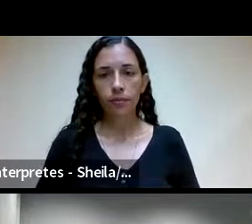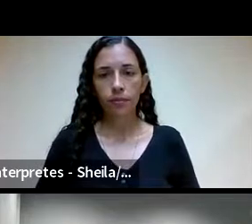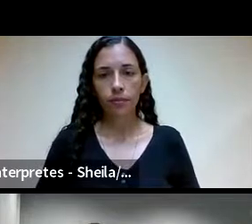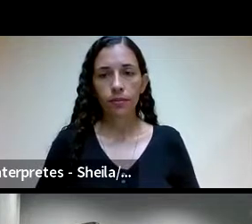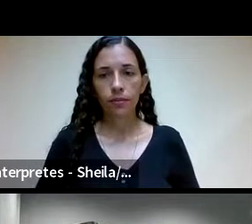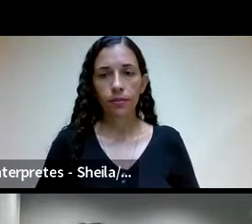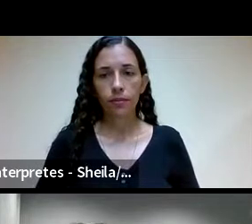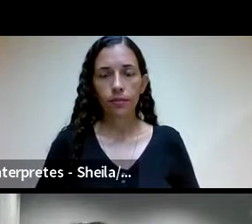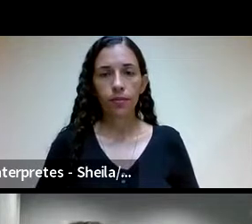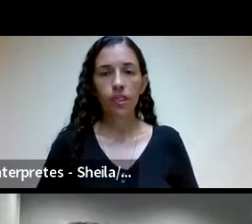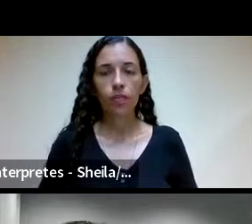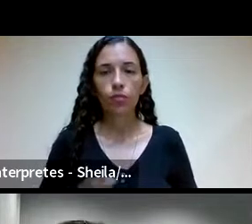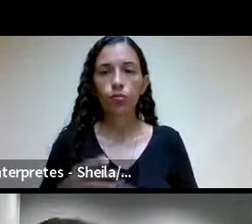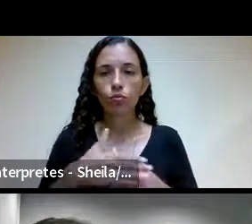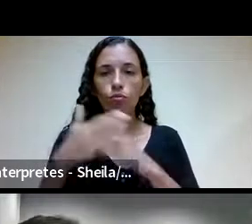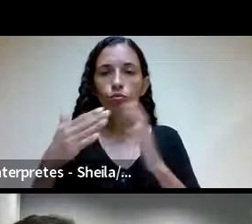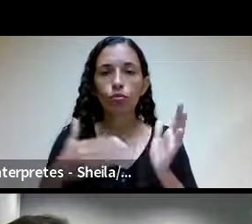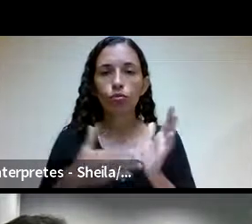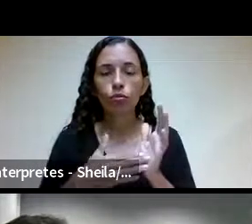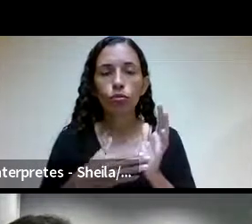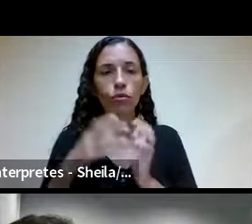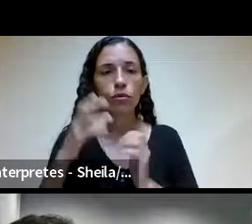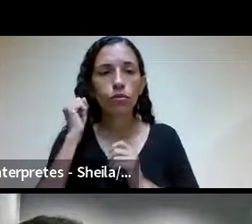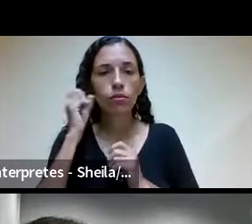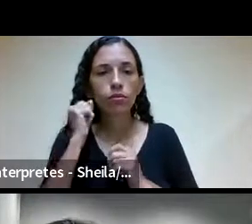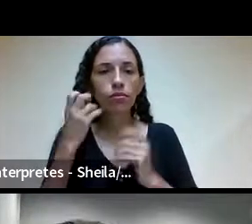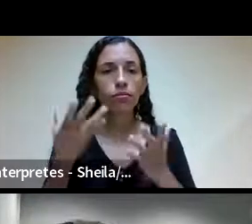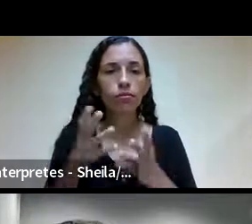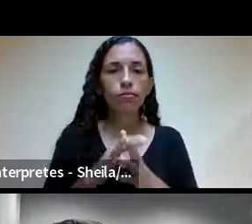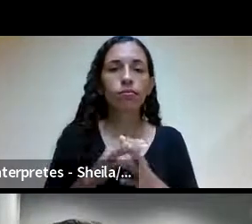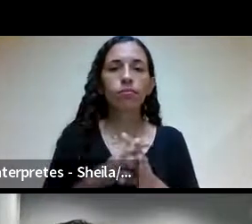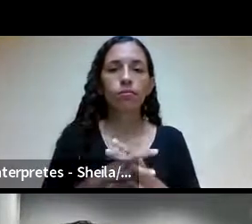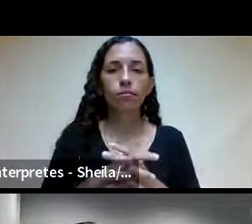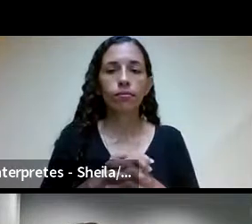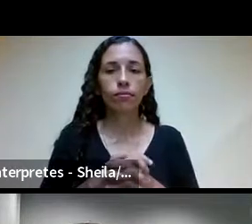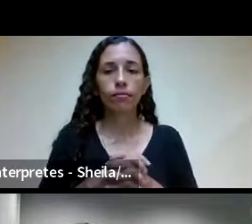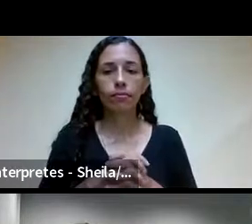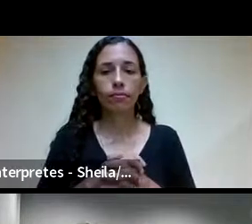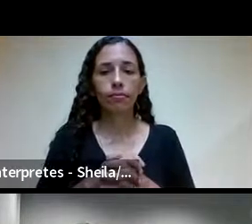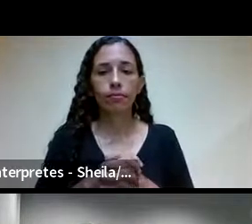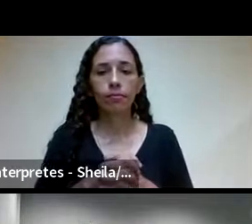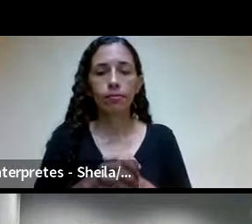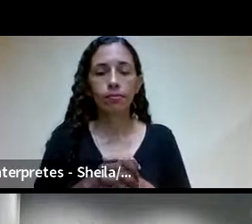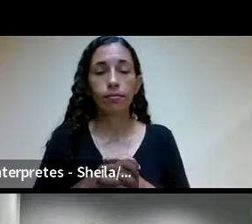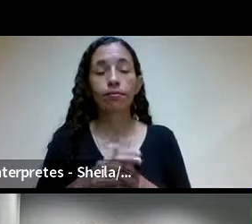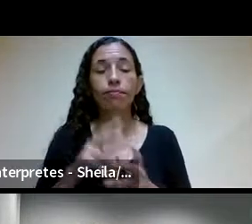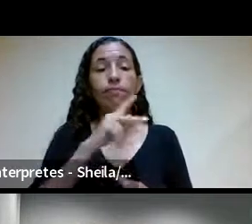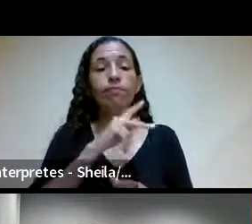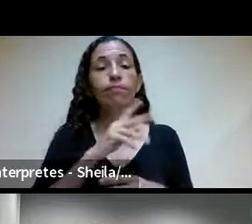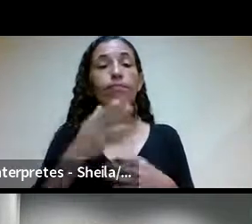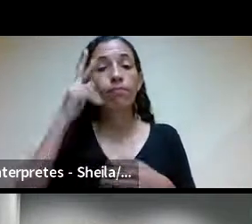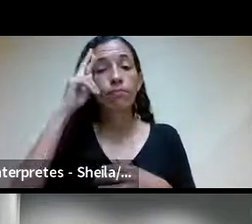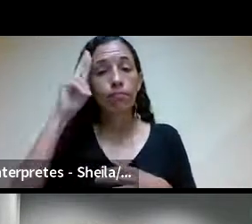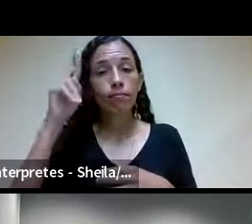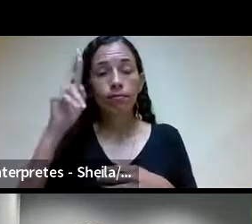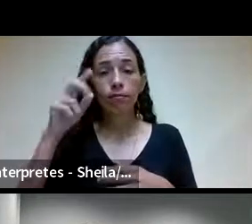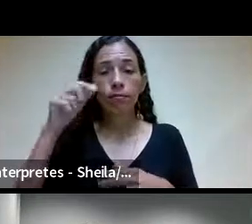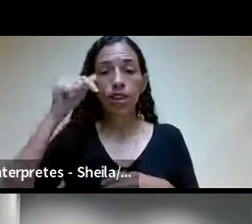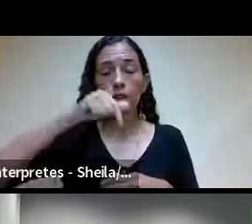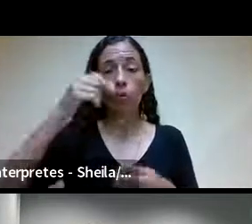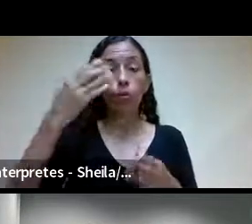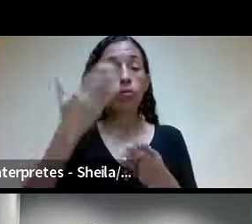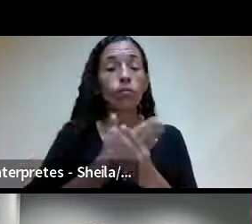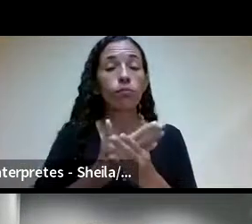Todos me ouvem? Ouvindo, estamos ouvindo bem. Estamos ouvindo. Senhor presidente, trata-se de uma ação